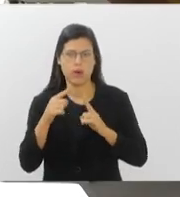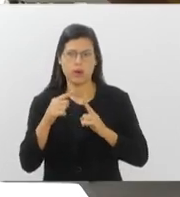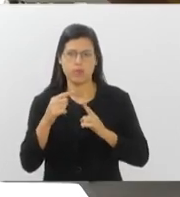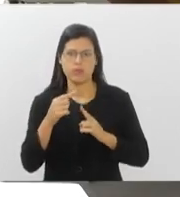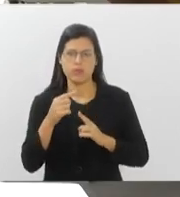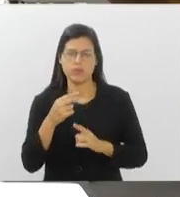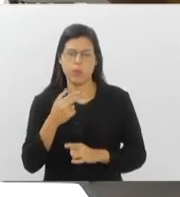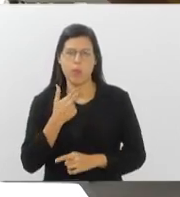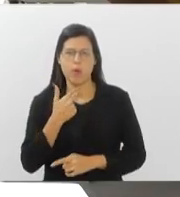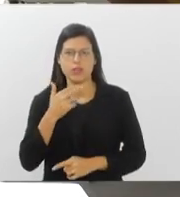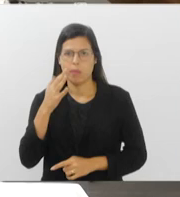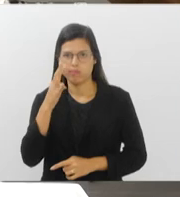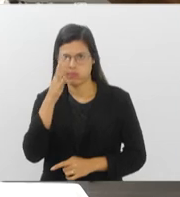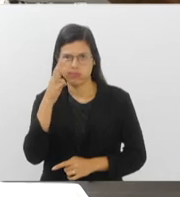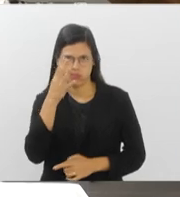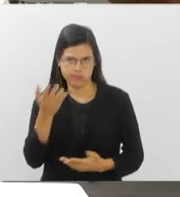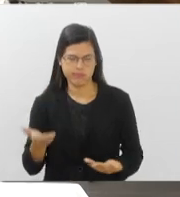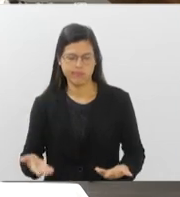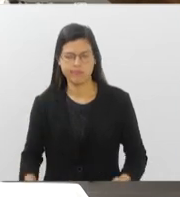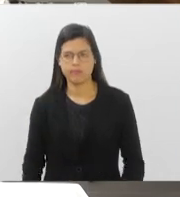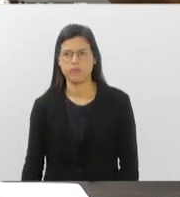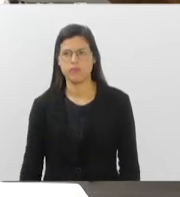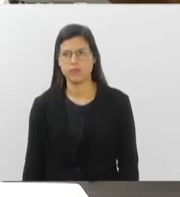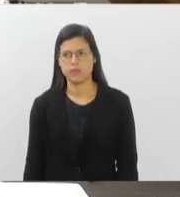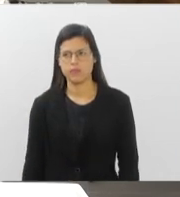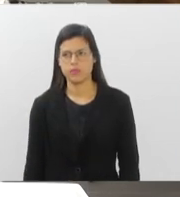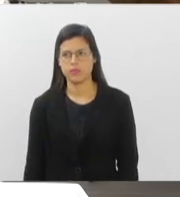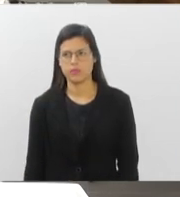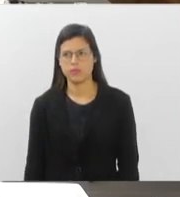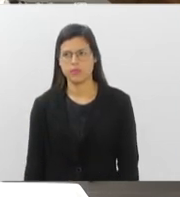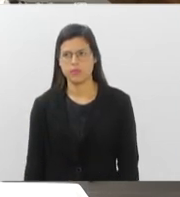Perfeito. Então.